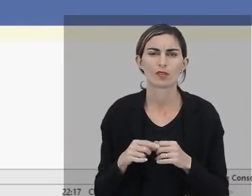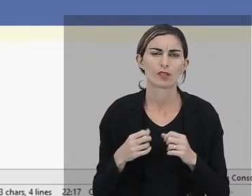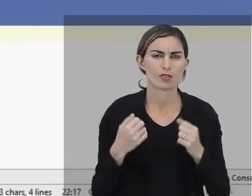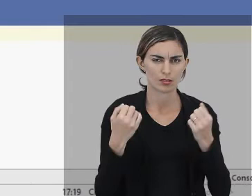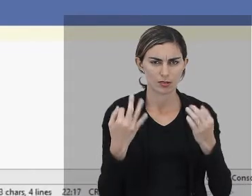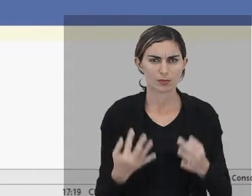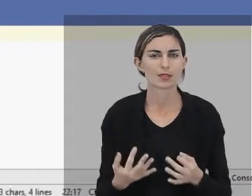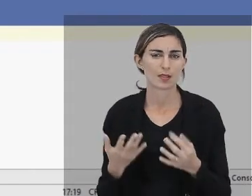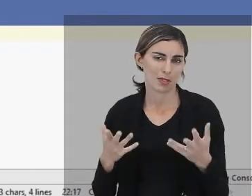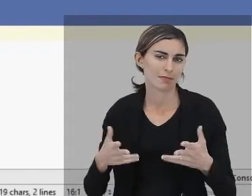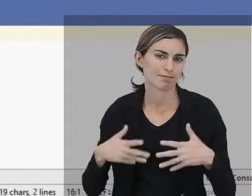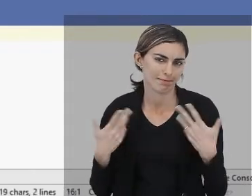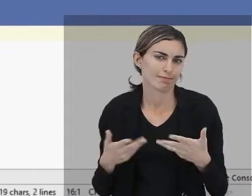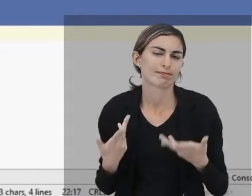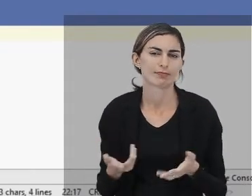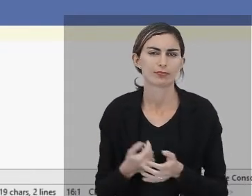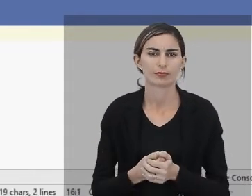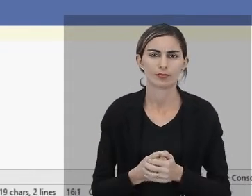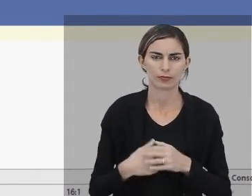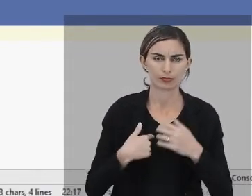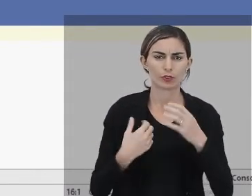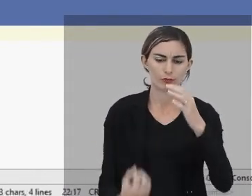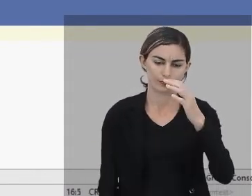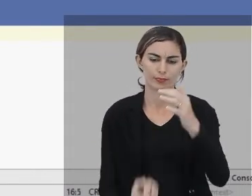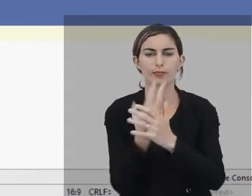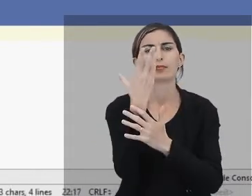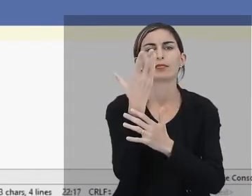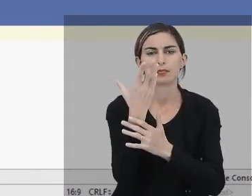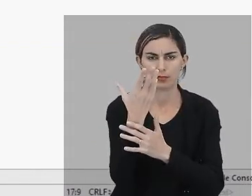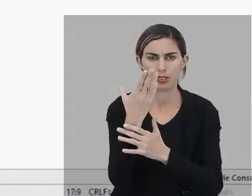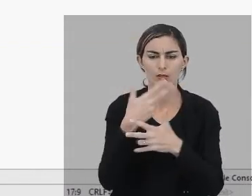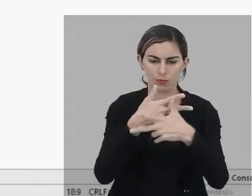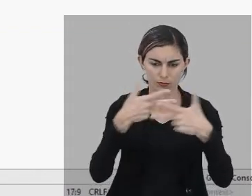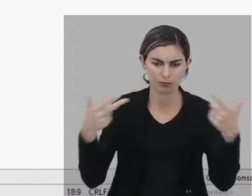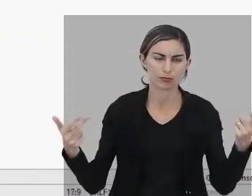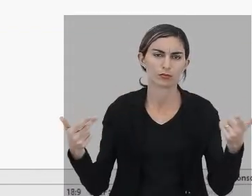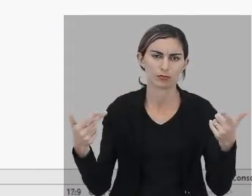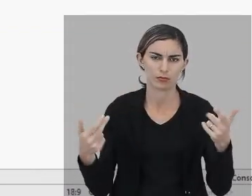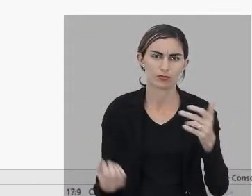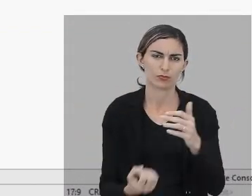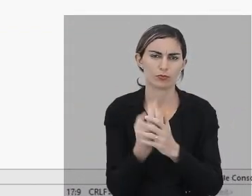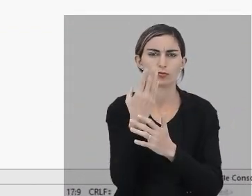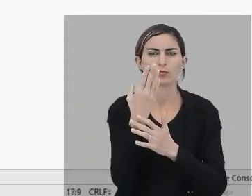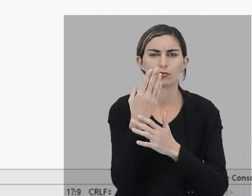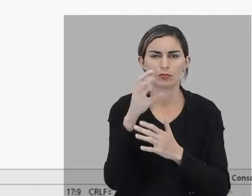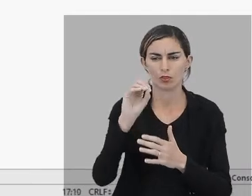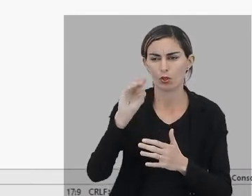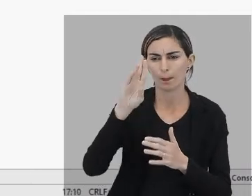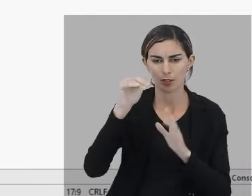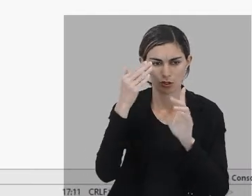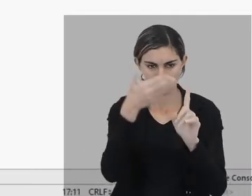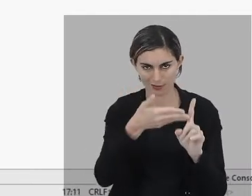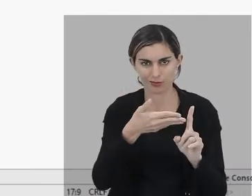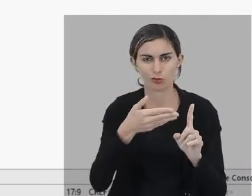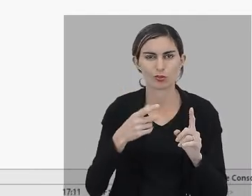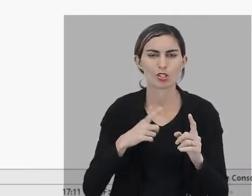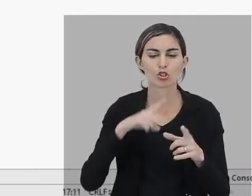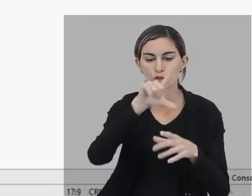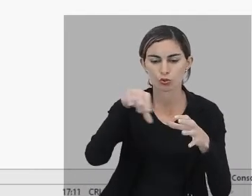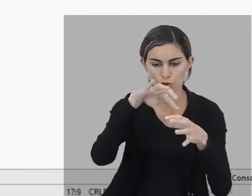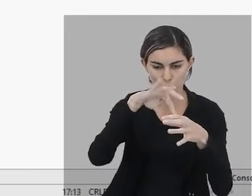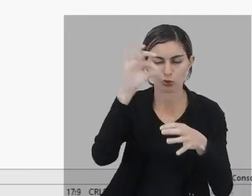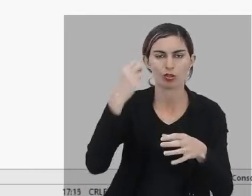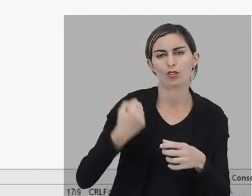coisas um pouco mais divertidas. Eu vou criar um objeto que ele sorteia